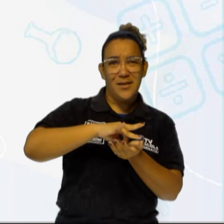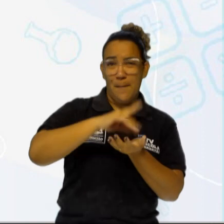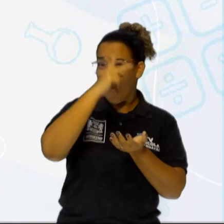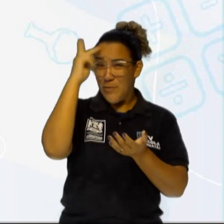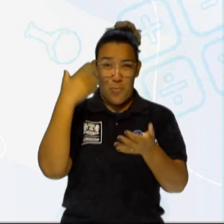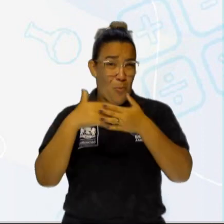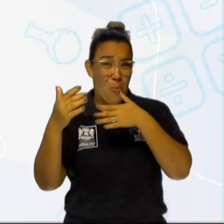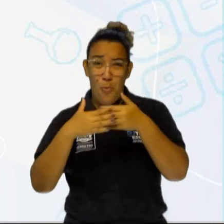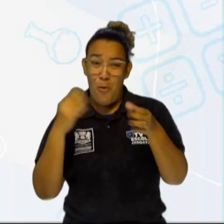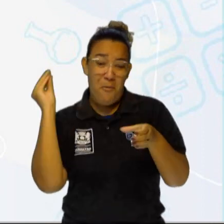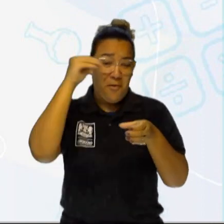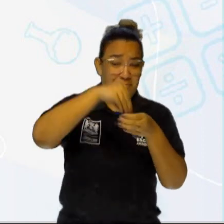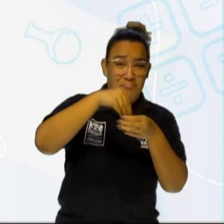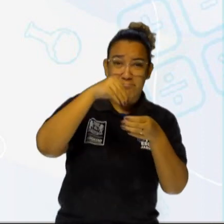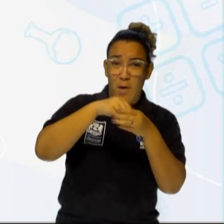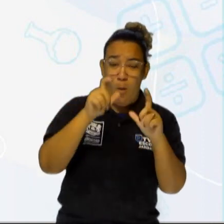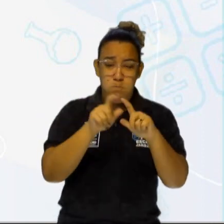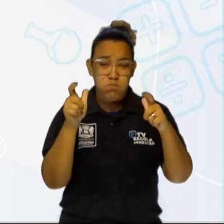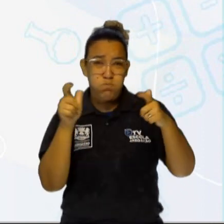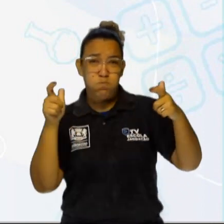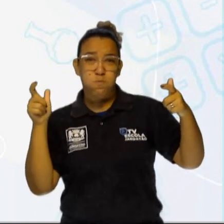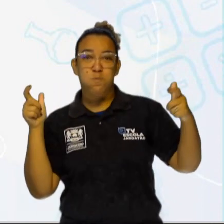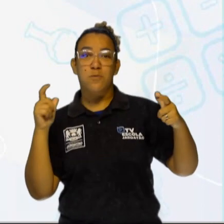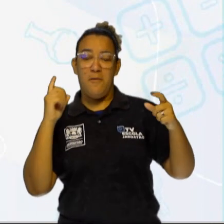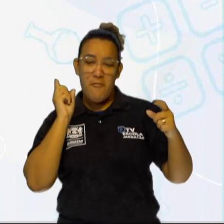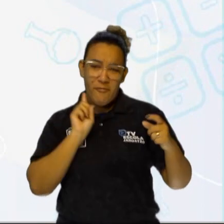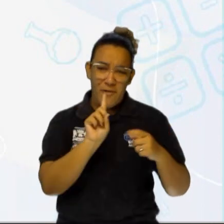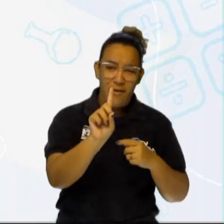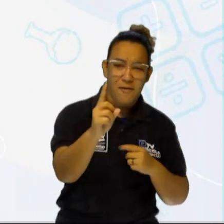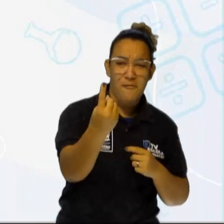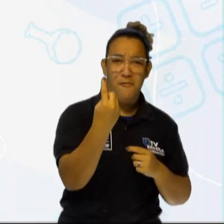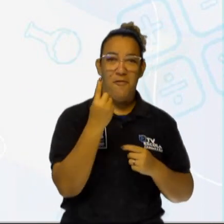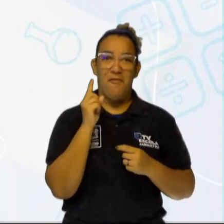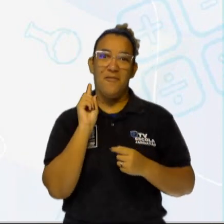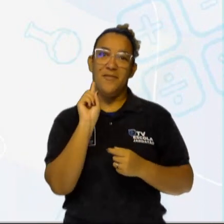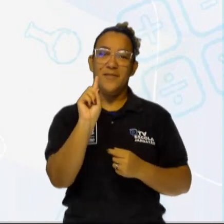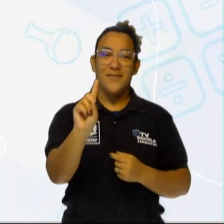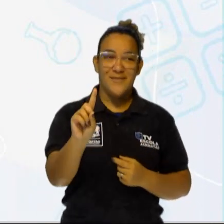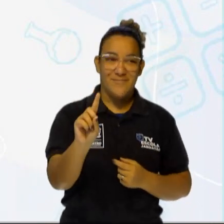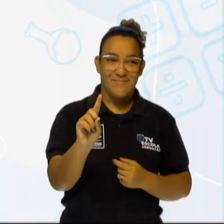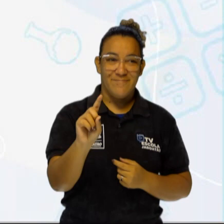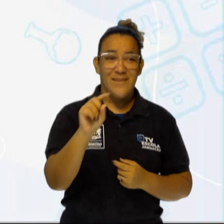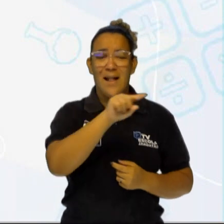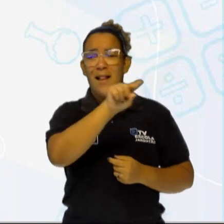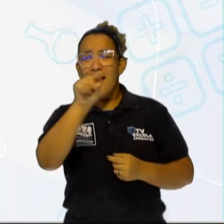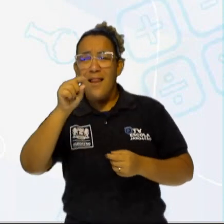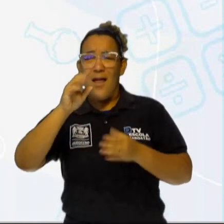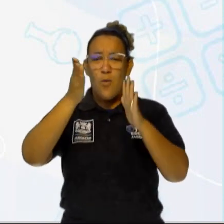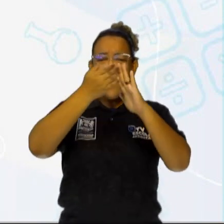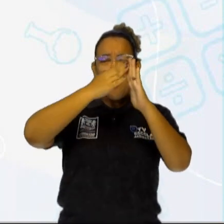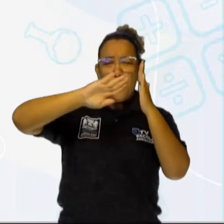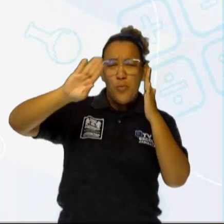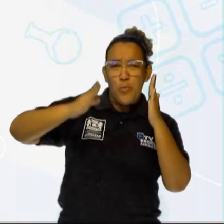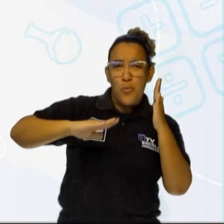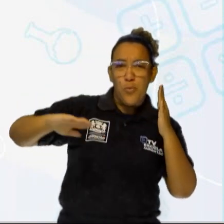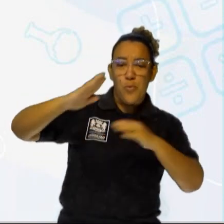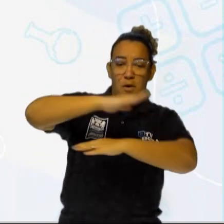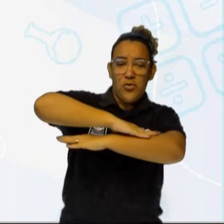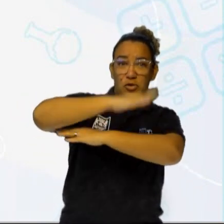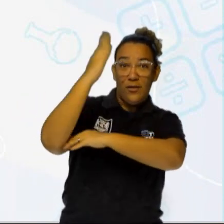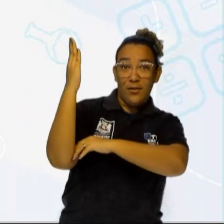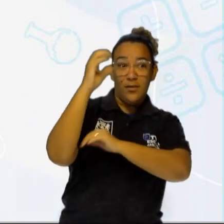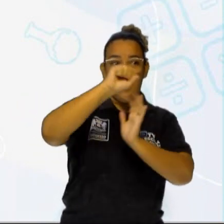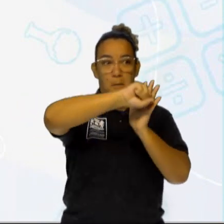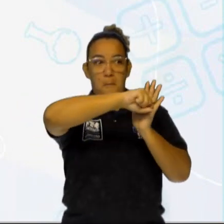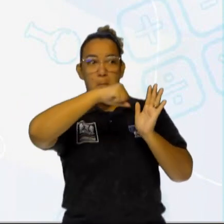Palestina, Xangri-Lá, vem andar e voa, vem andar e voa, vem andar e voa. Lá é primavera, portas e janelas ficam sempre